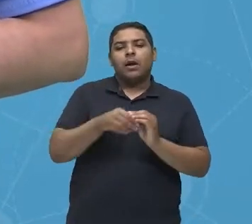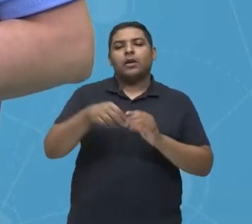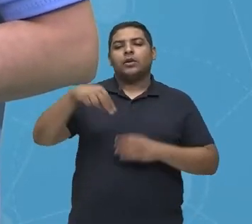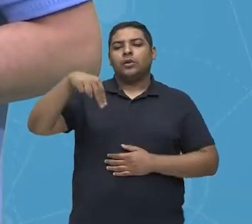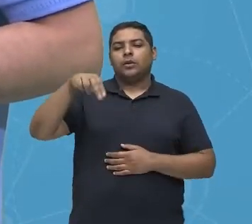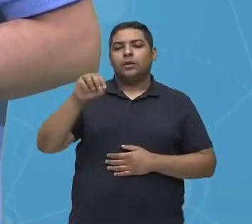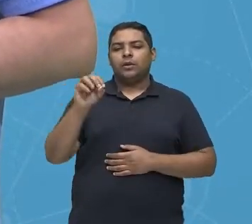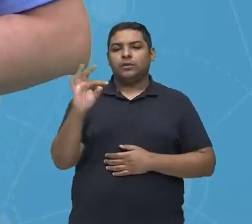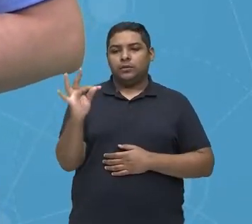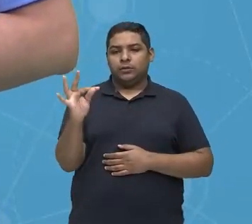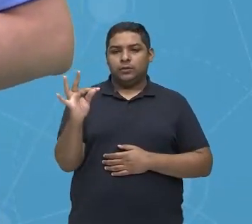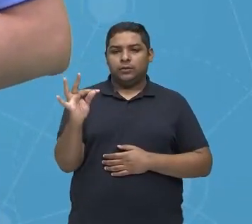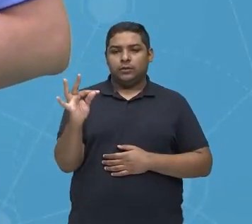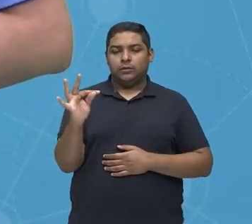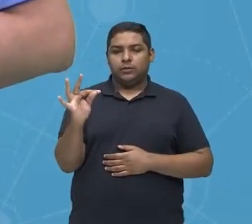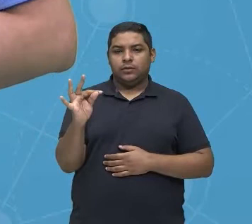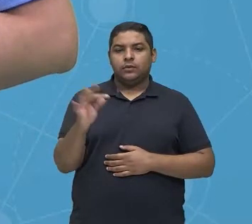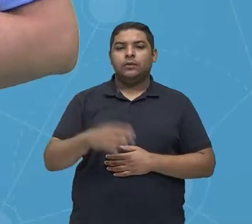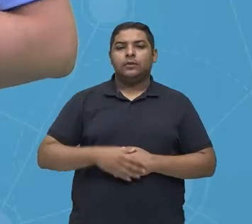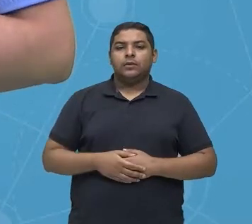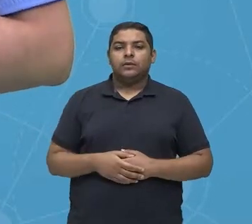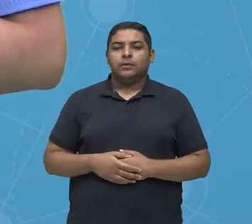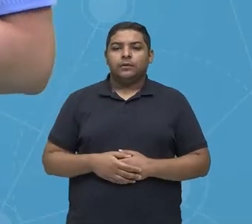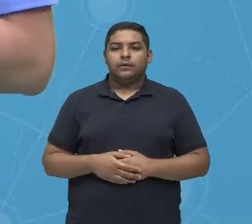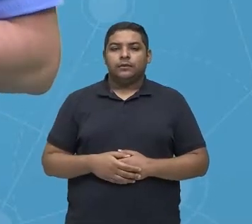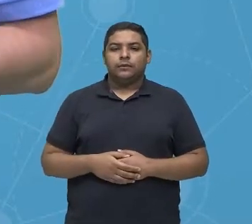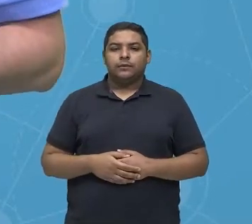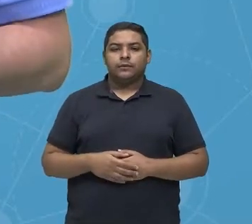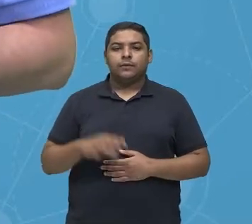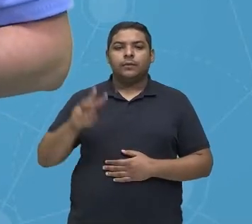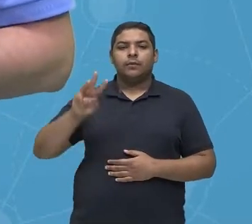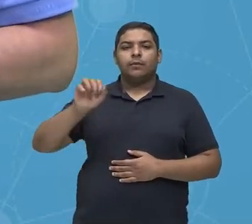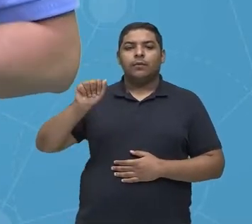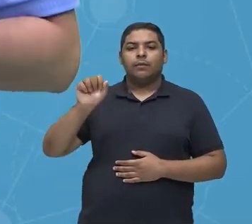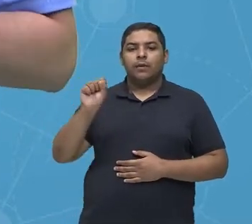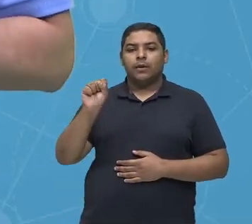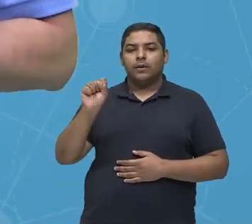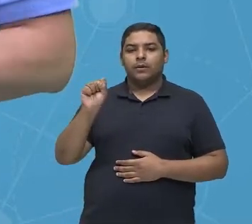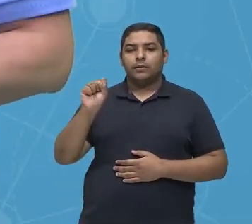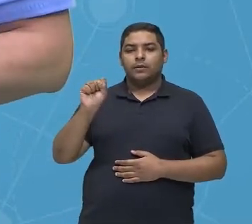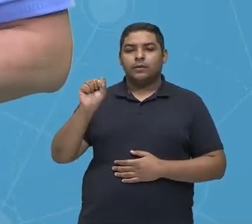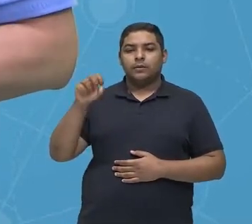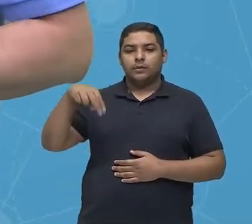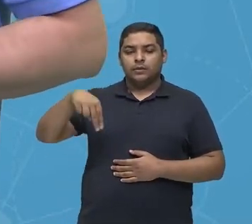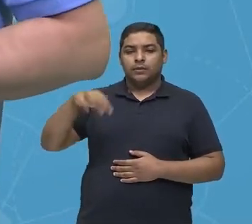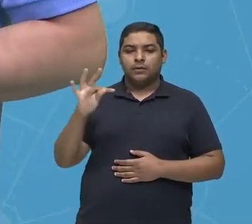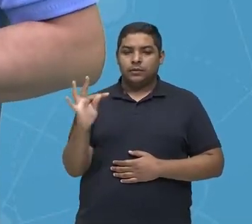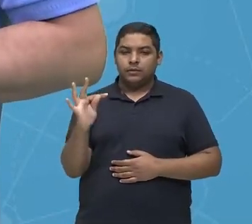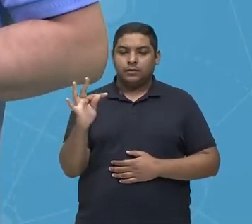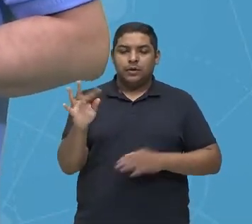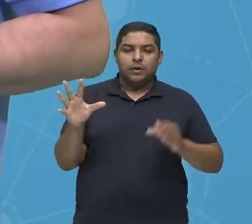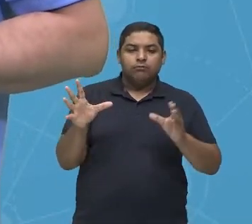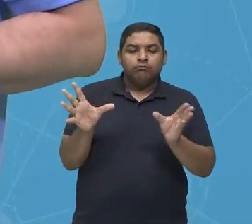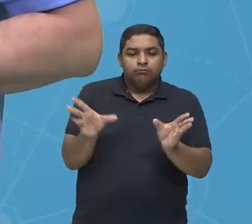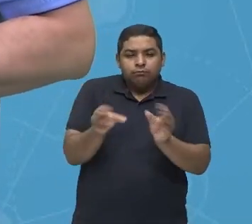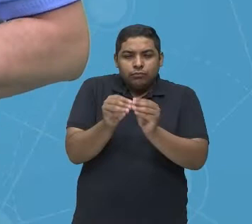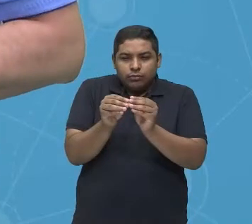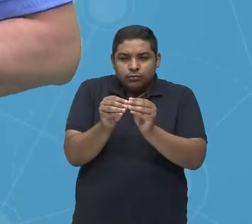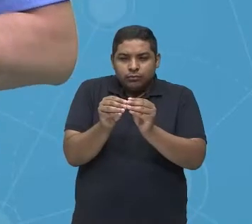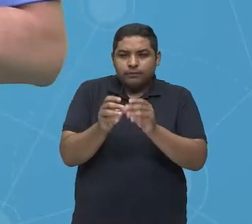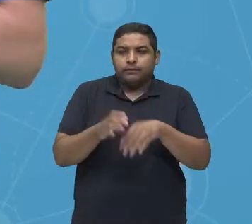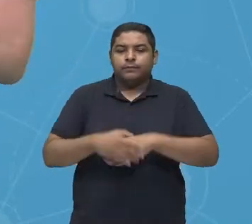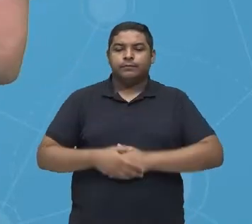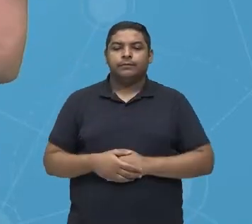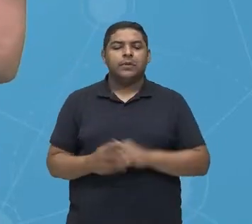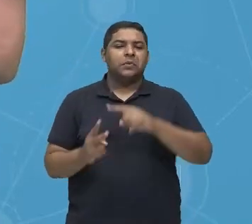ficar was not or wasn't. Wasn't, a forma abreviada que eu posso utilizar qualquer uma das duas opções aqui,